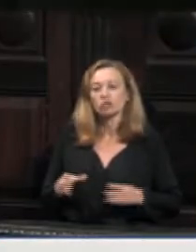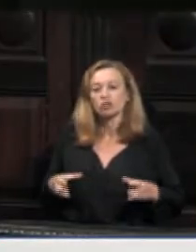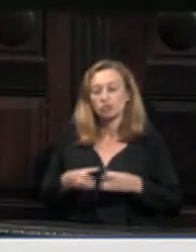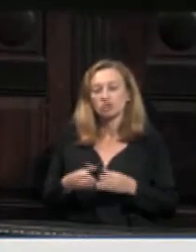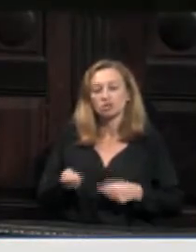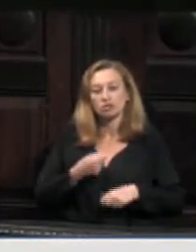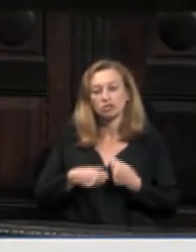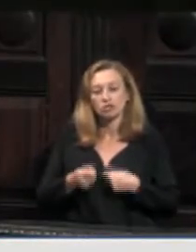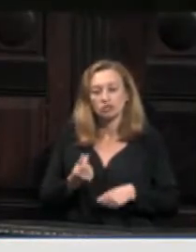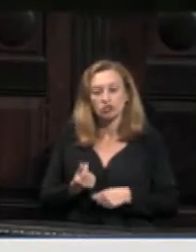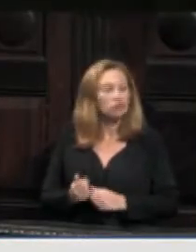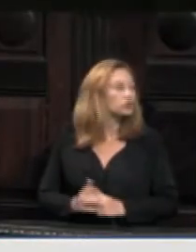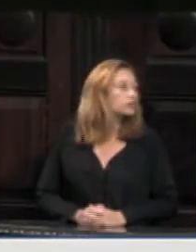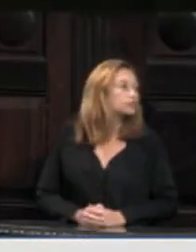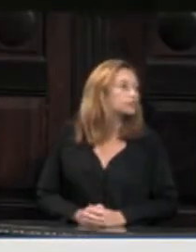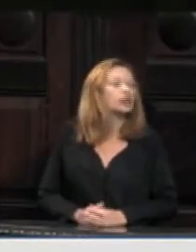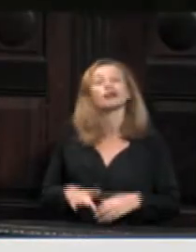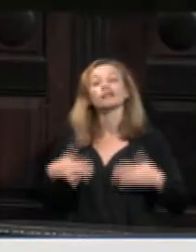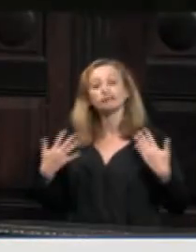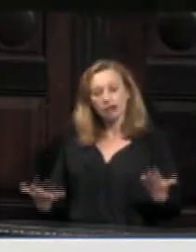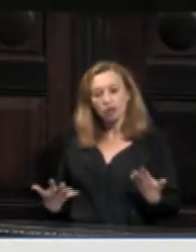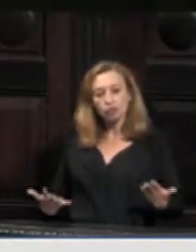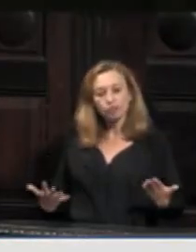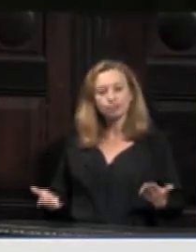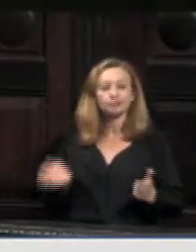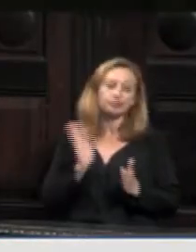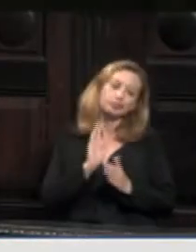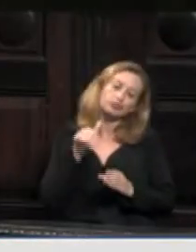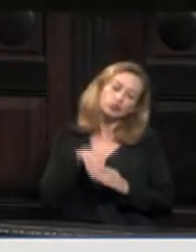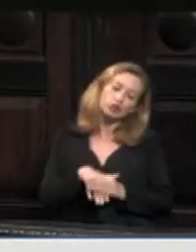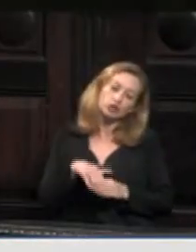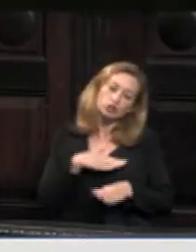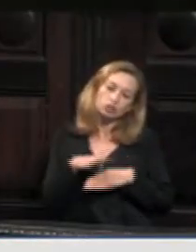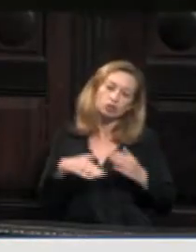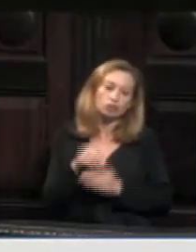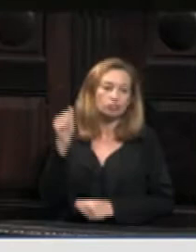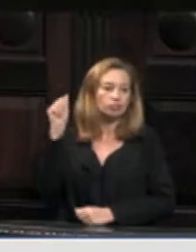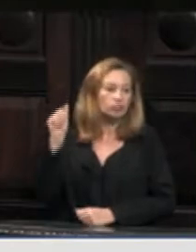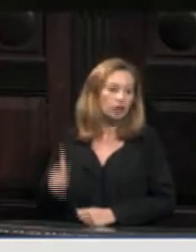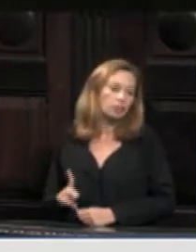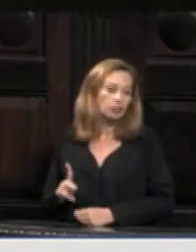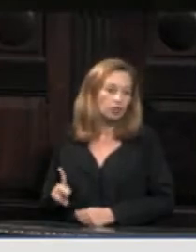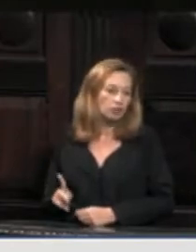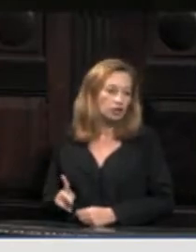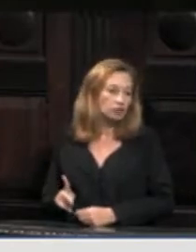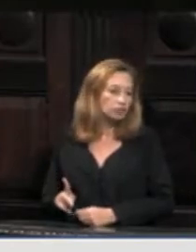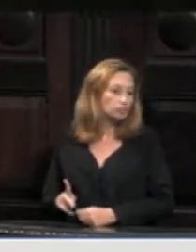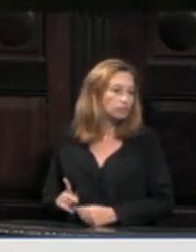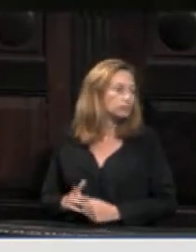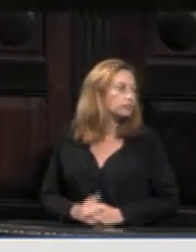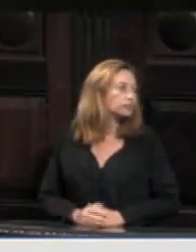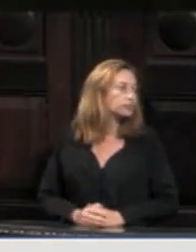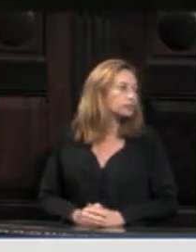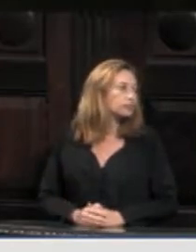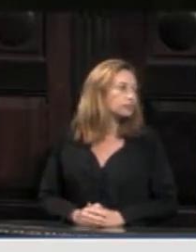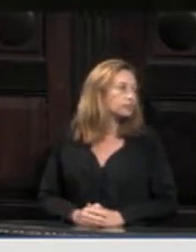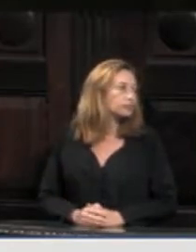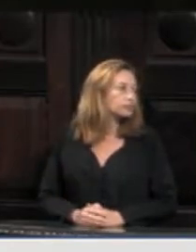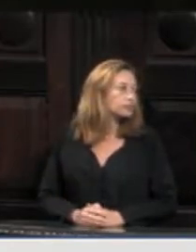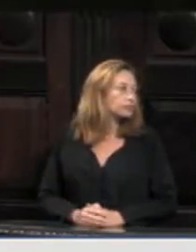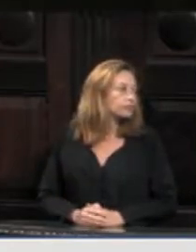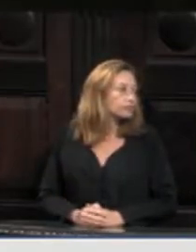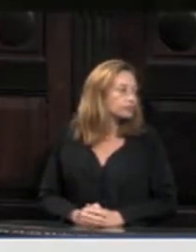Orçamento. Então, em votação, os senhores que aprovam nessa comissão, aprovado. Vai?